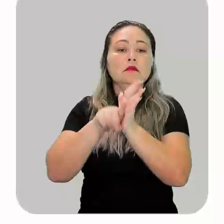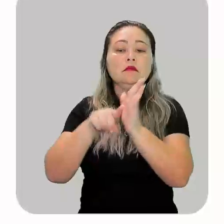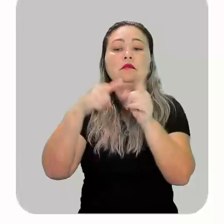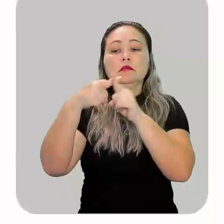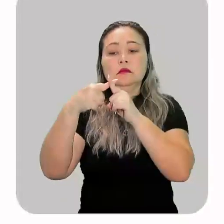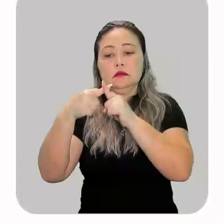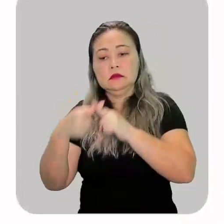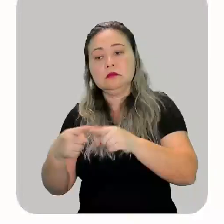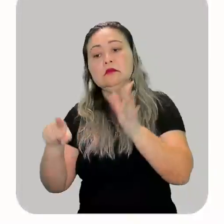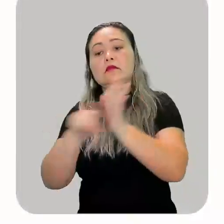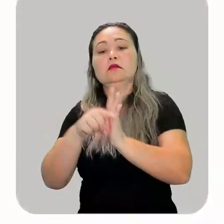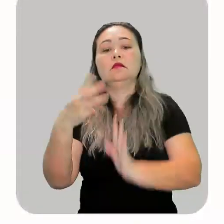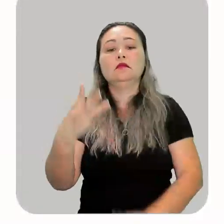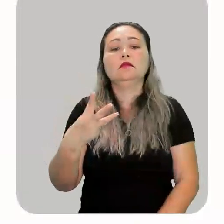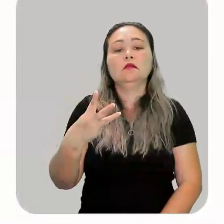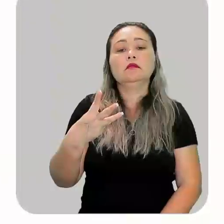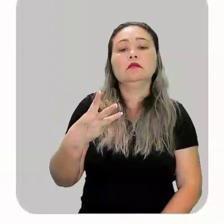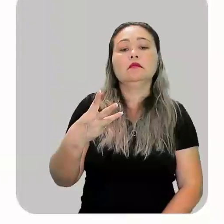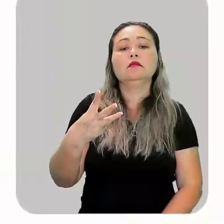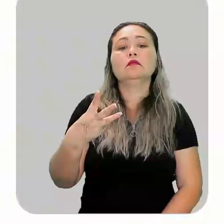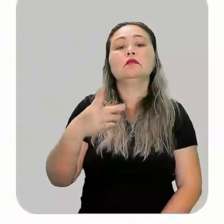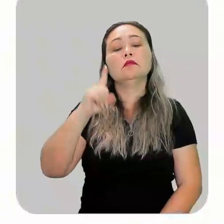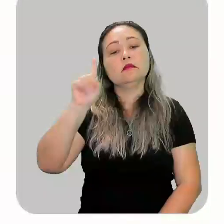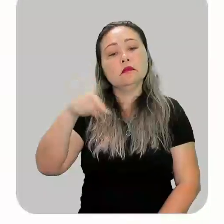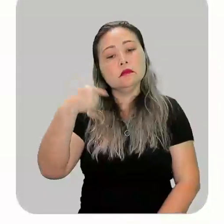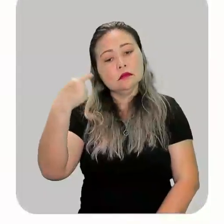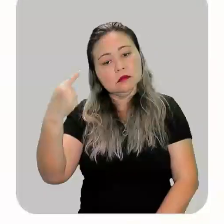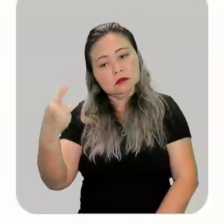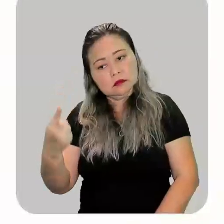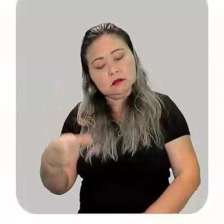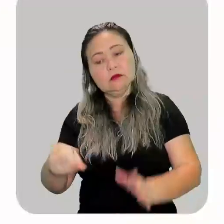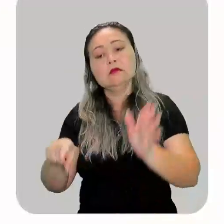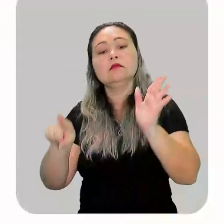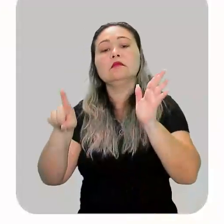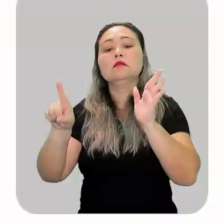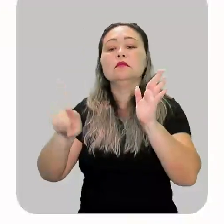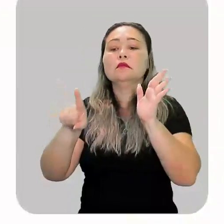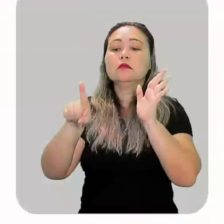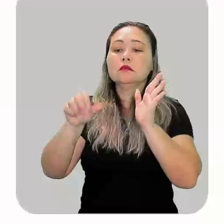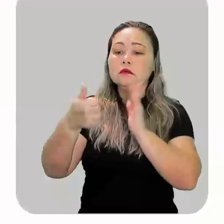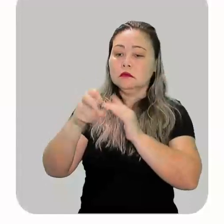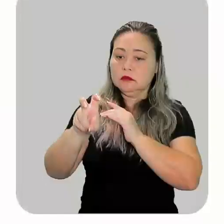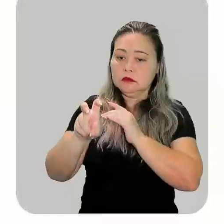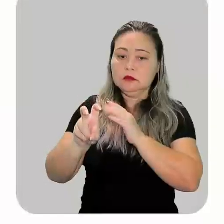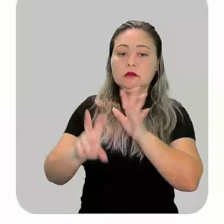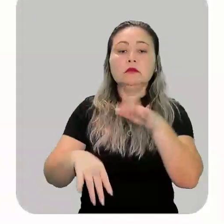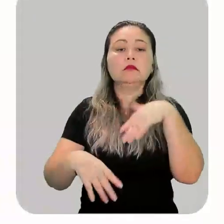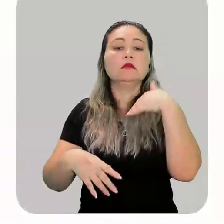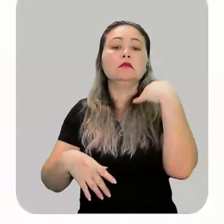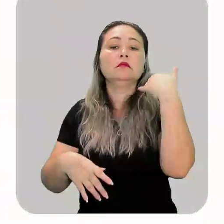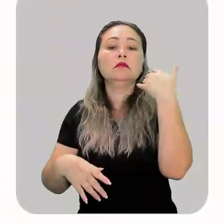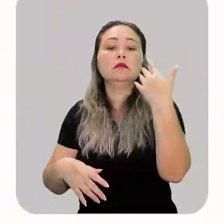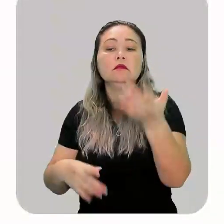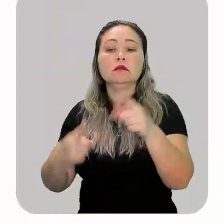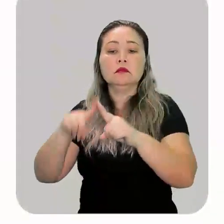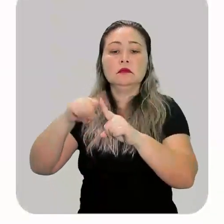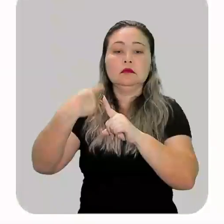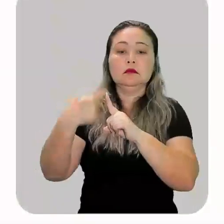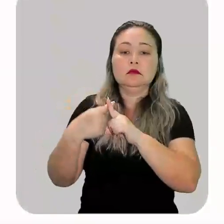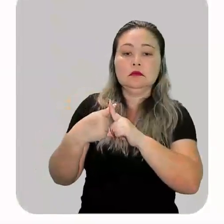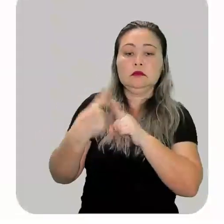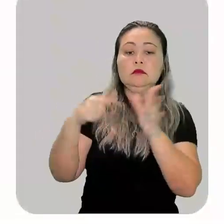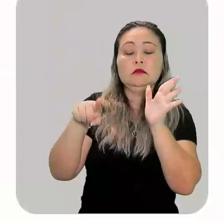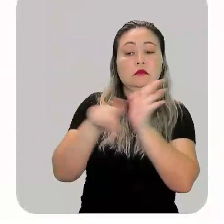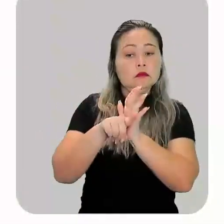1 vezes 1? Menos 3. Menos 3. Depois, 5 vezes 1 vezes 3? 15. 15. Mais ou